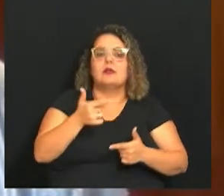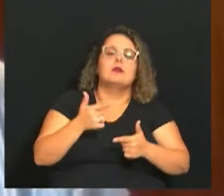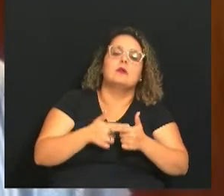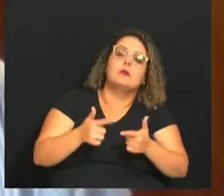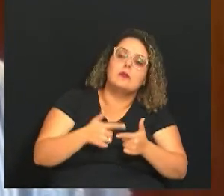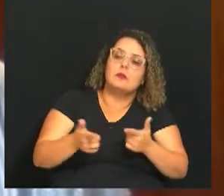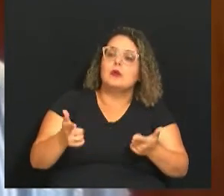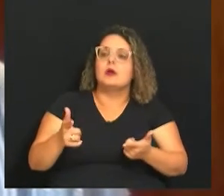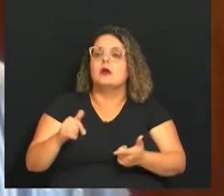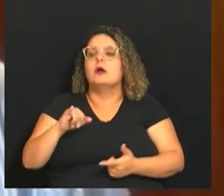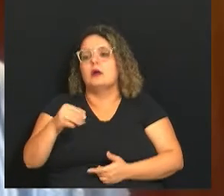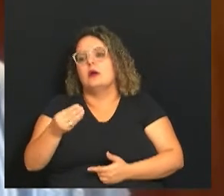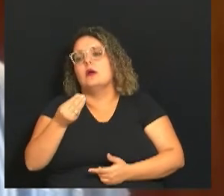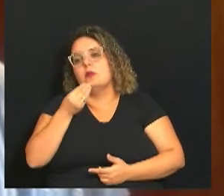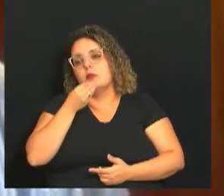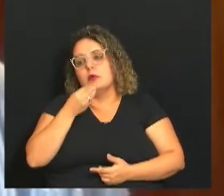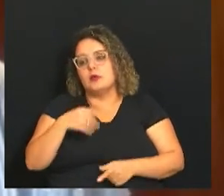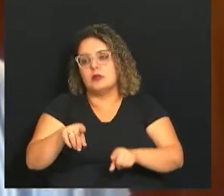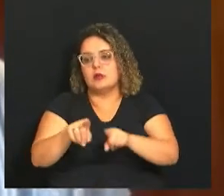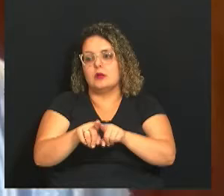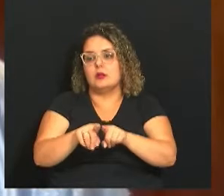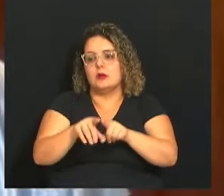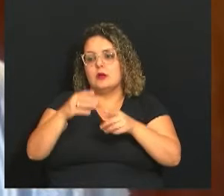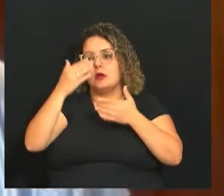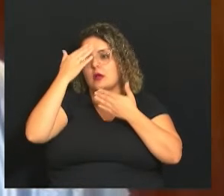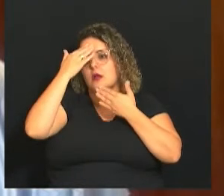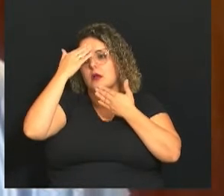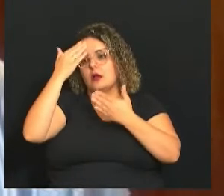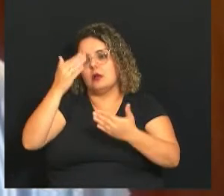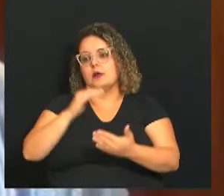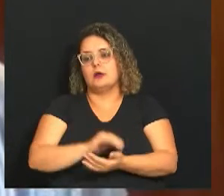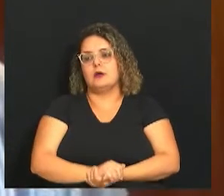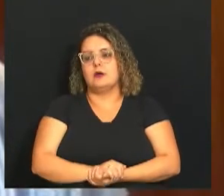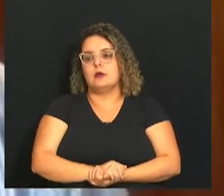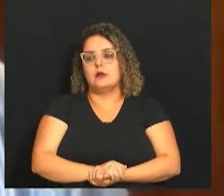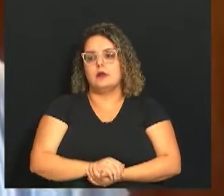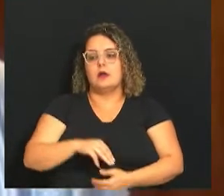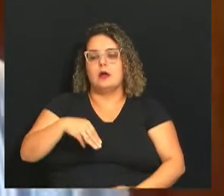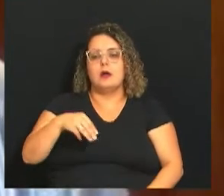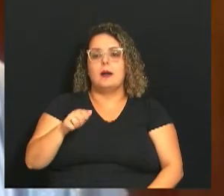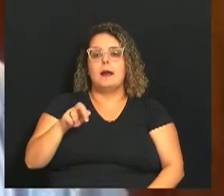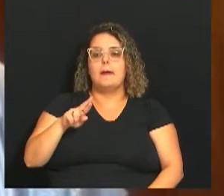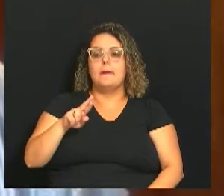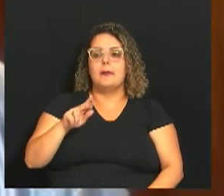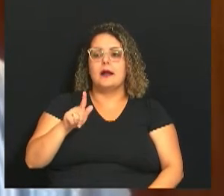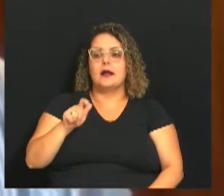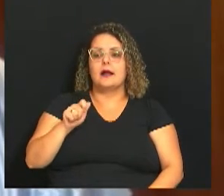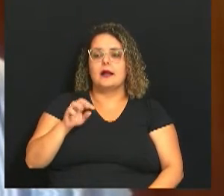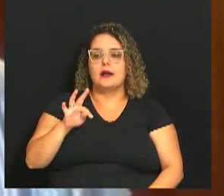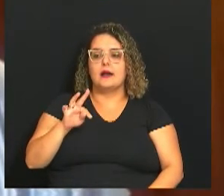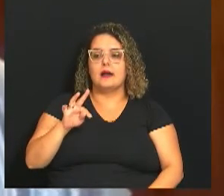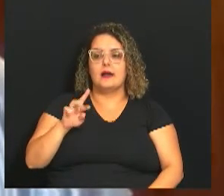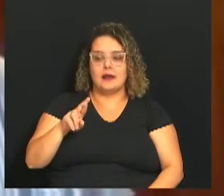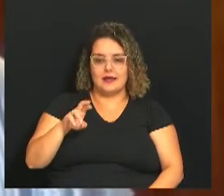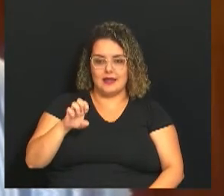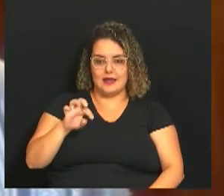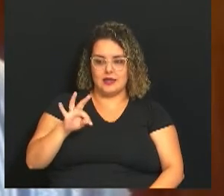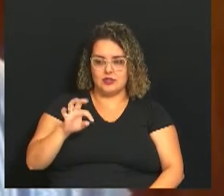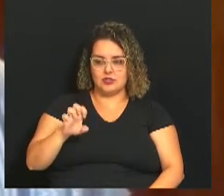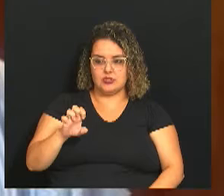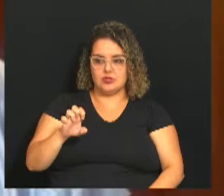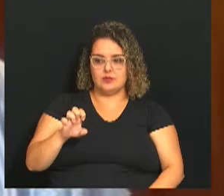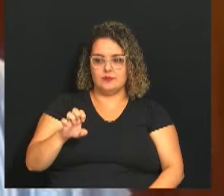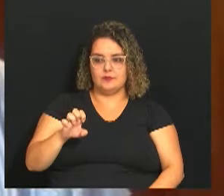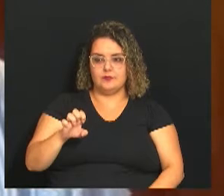aproveitar e agradecer também a presença da Margarete, que é chefe de gabinete da vereadora